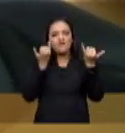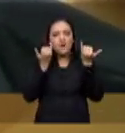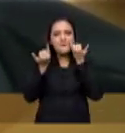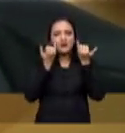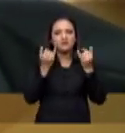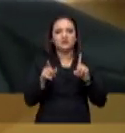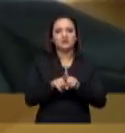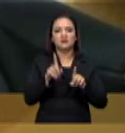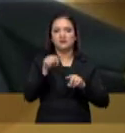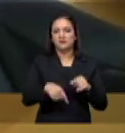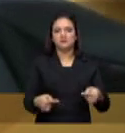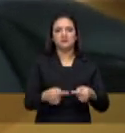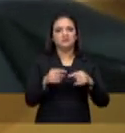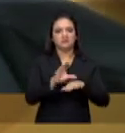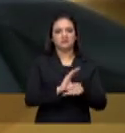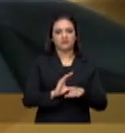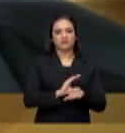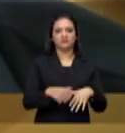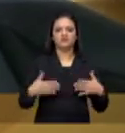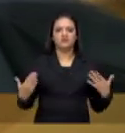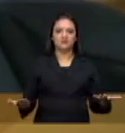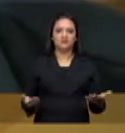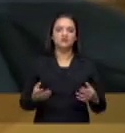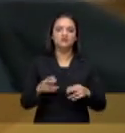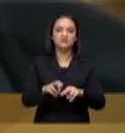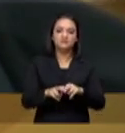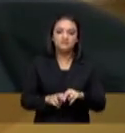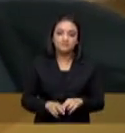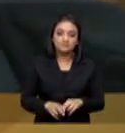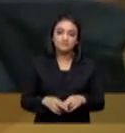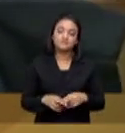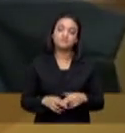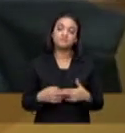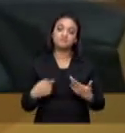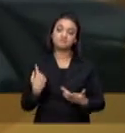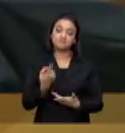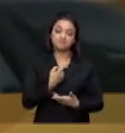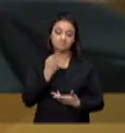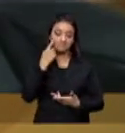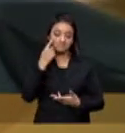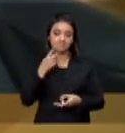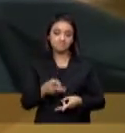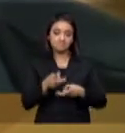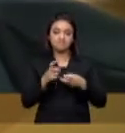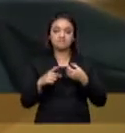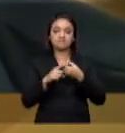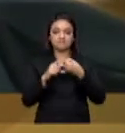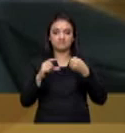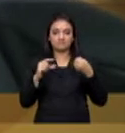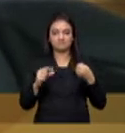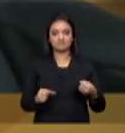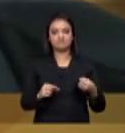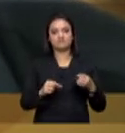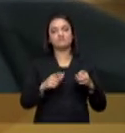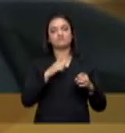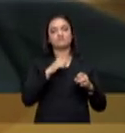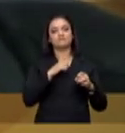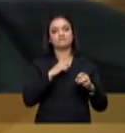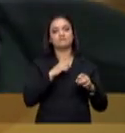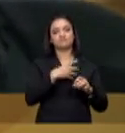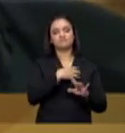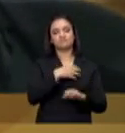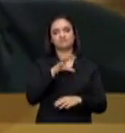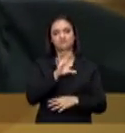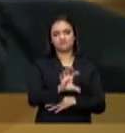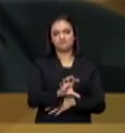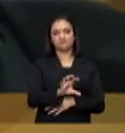informativo e de orientação. É com essa é a leitura que fazemos dos dispositivos constitucionais que entendemos